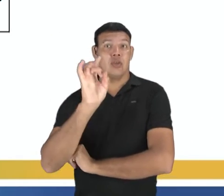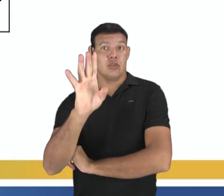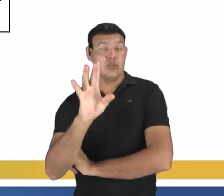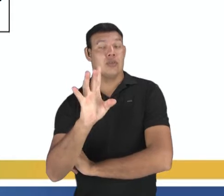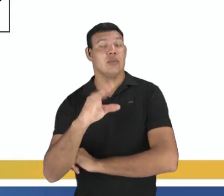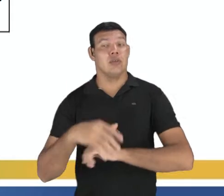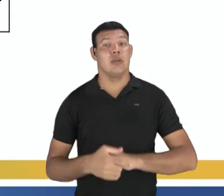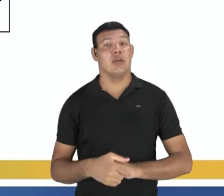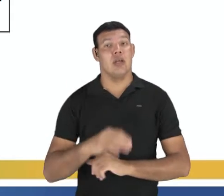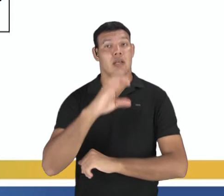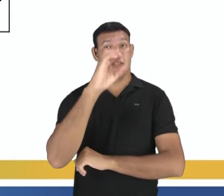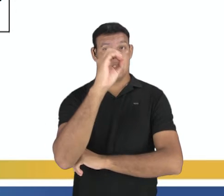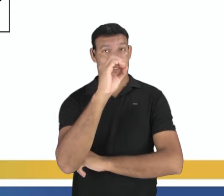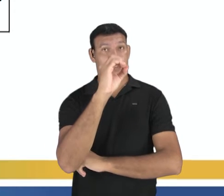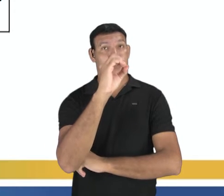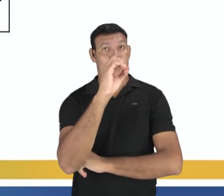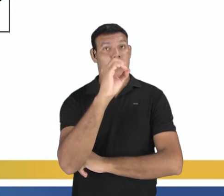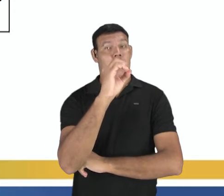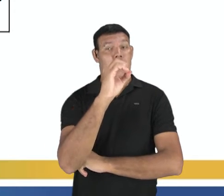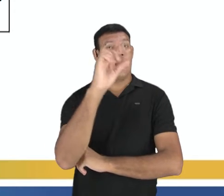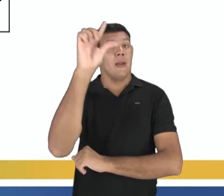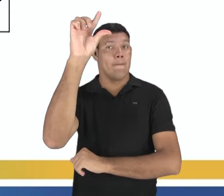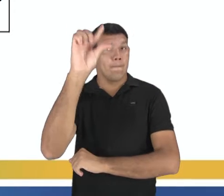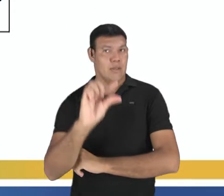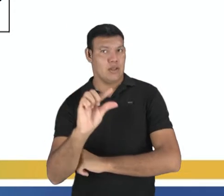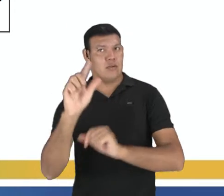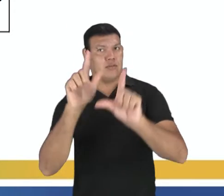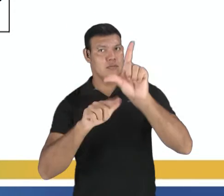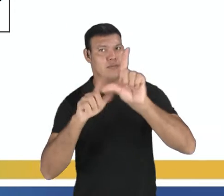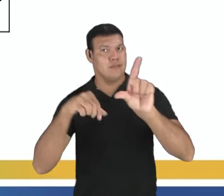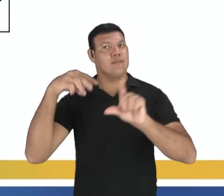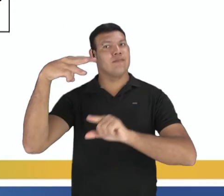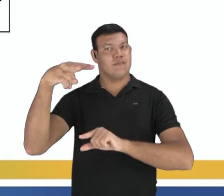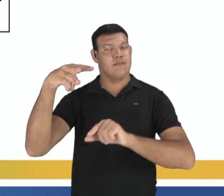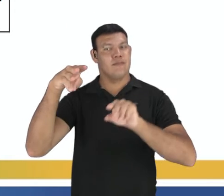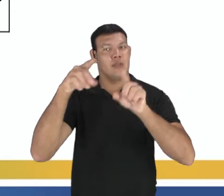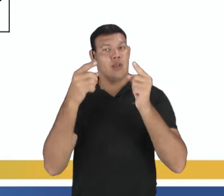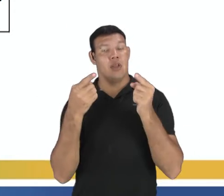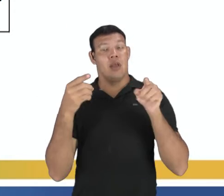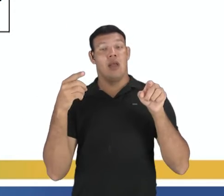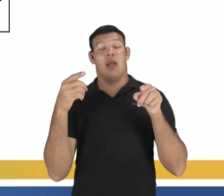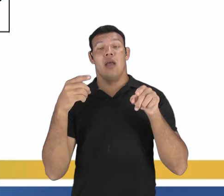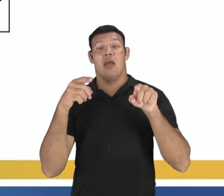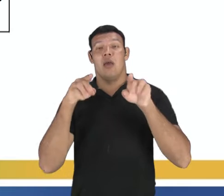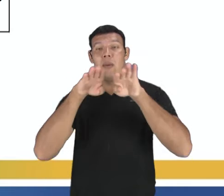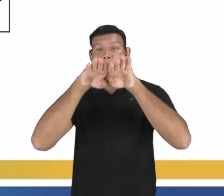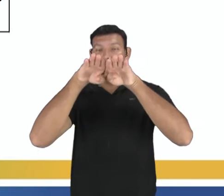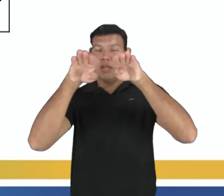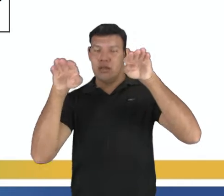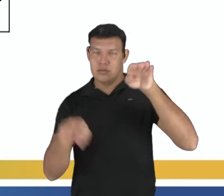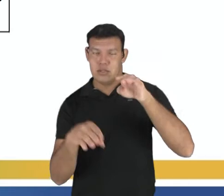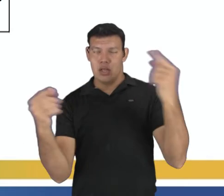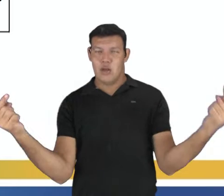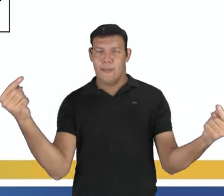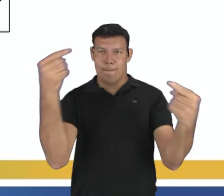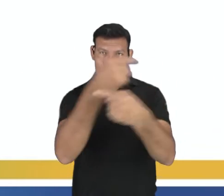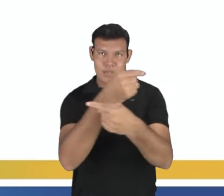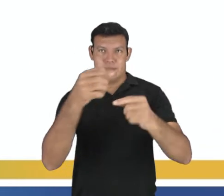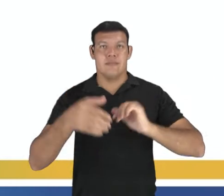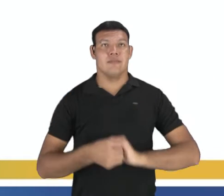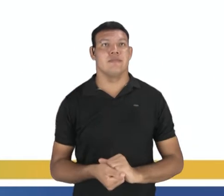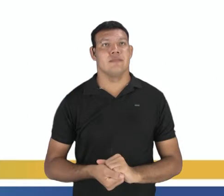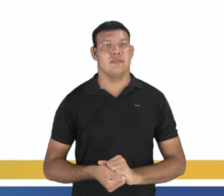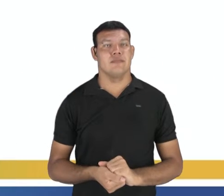zero for menor que esse m. E aí nós vamos ter as desigualdades em sentidos diferentes. Tudo